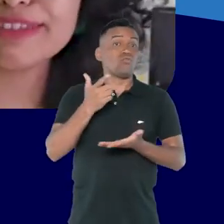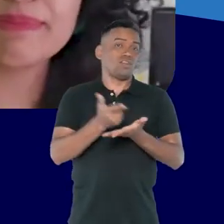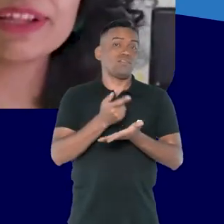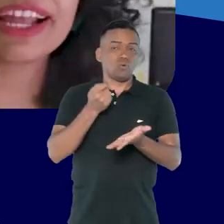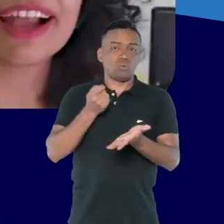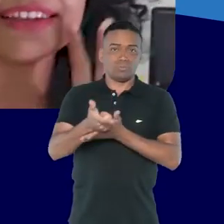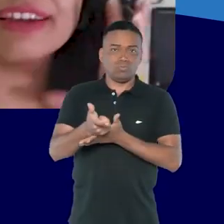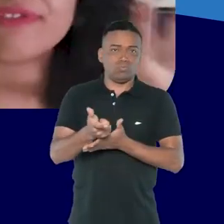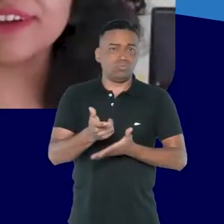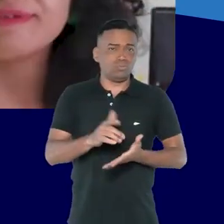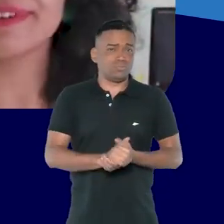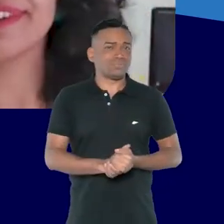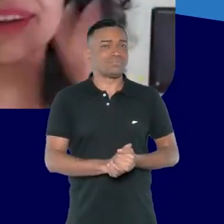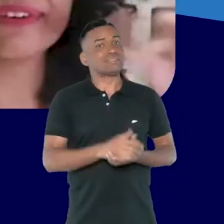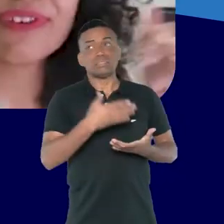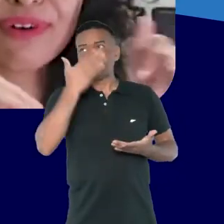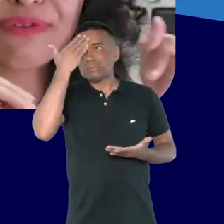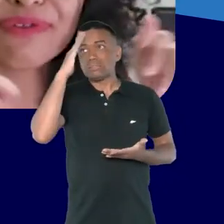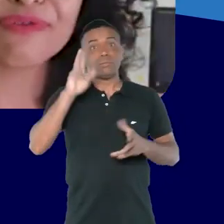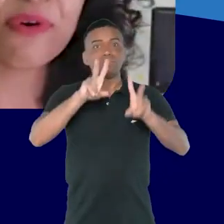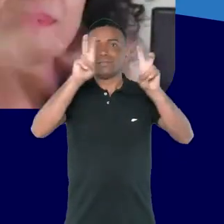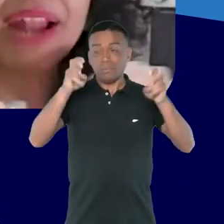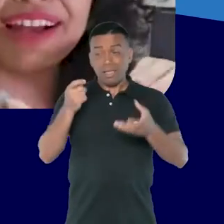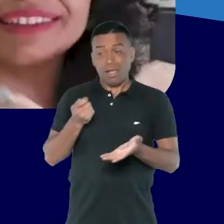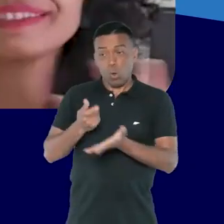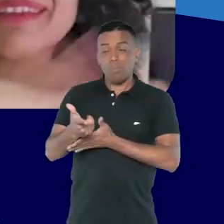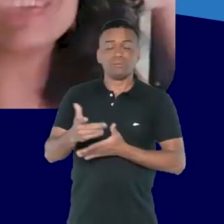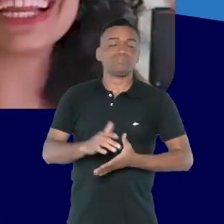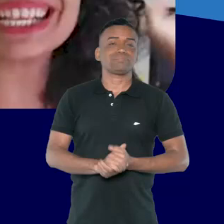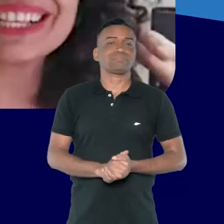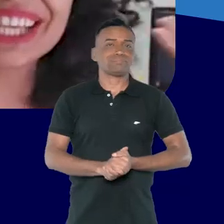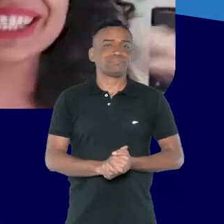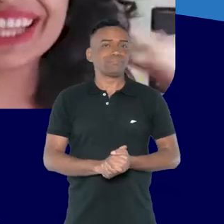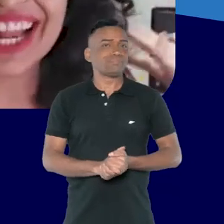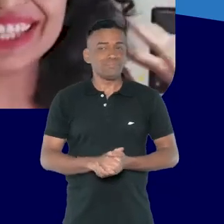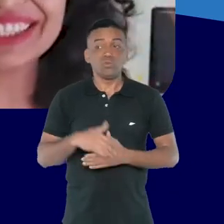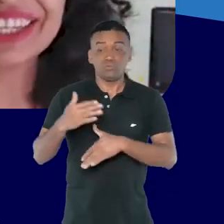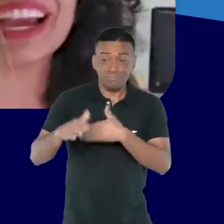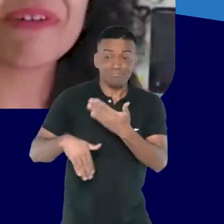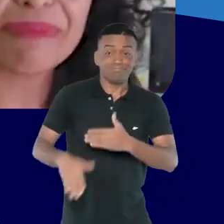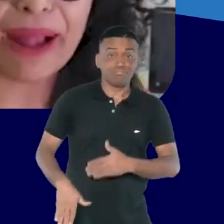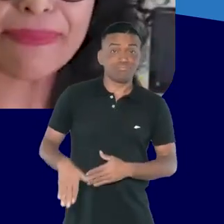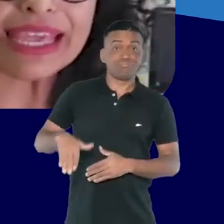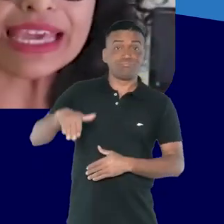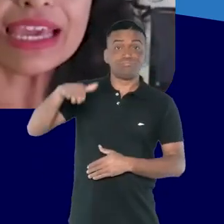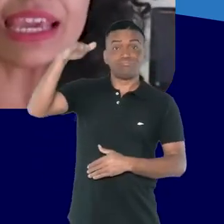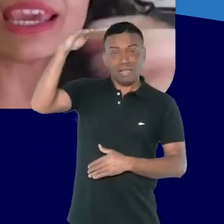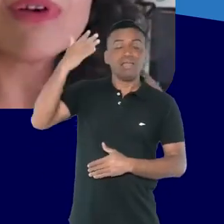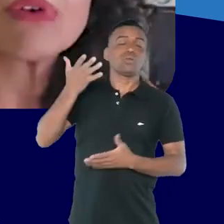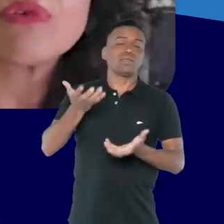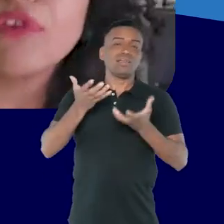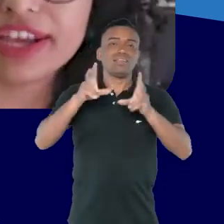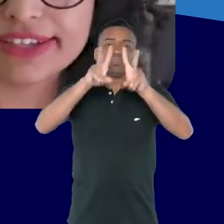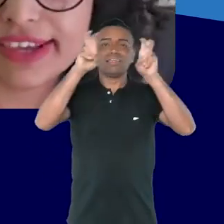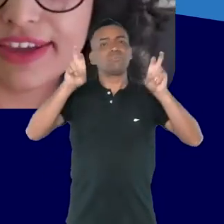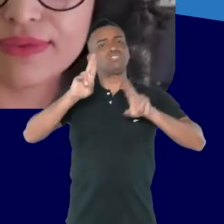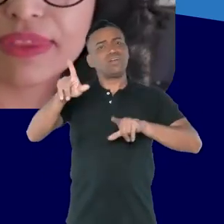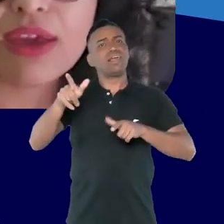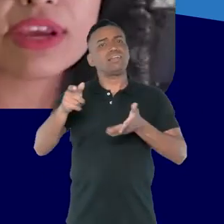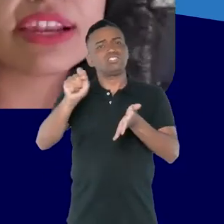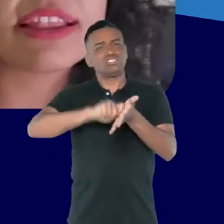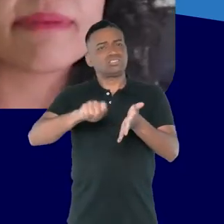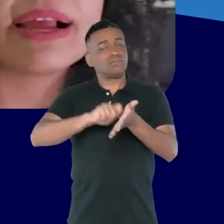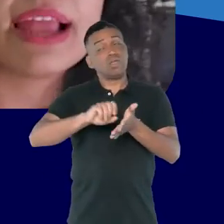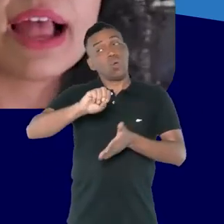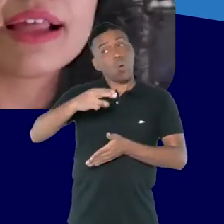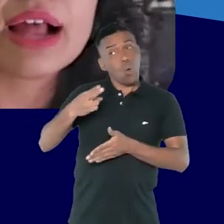o livro, as bibliotecárias já ficam, quero um livro novo, vou comprar. Não sabe nem dizer do que se trata, quer comprar. E eu fui crescendo